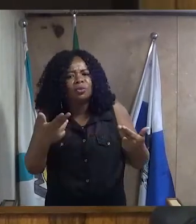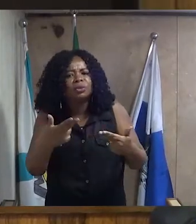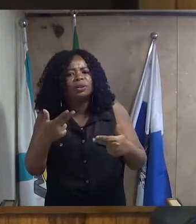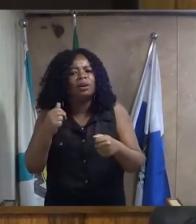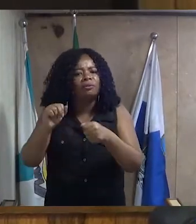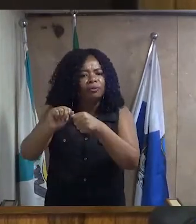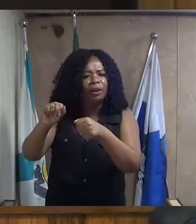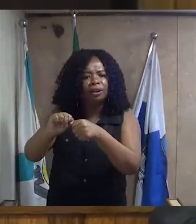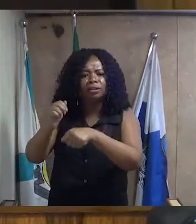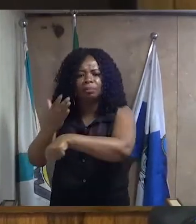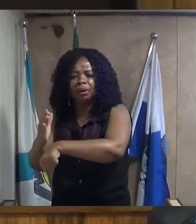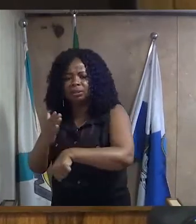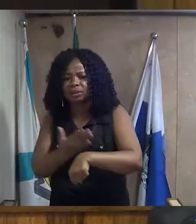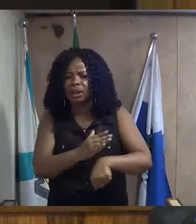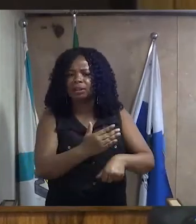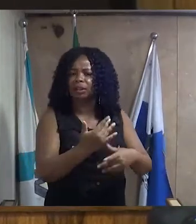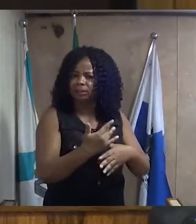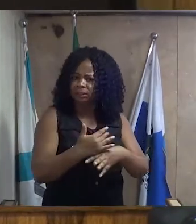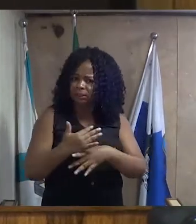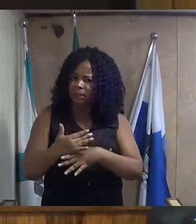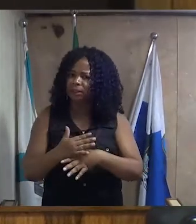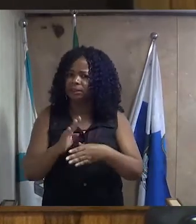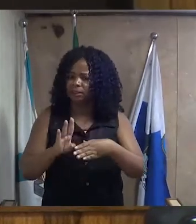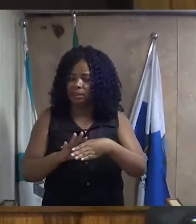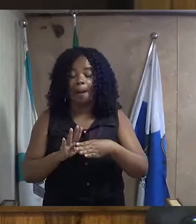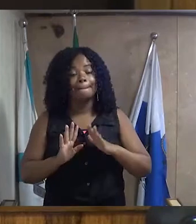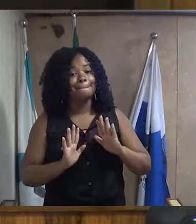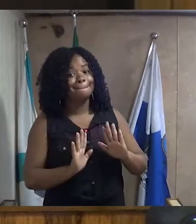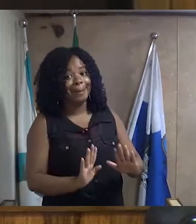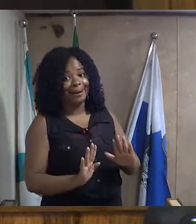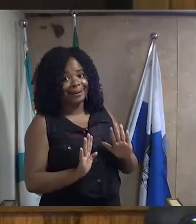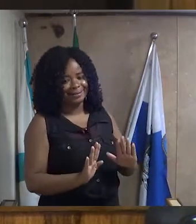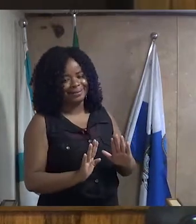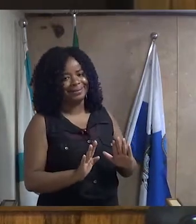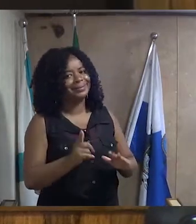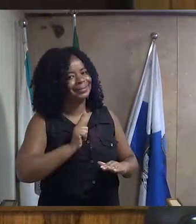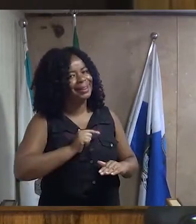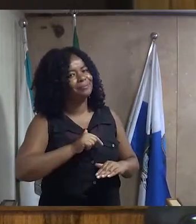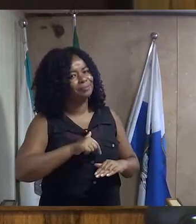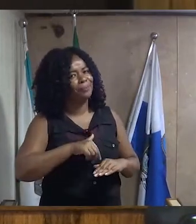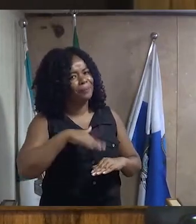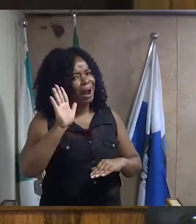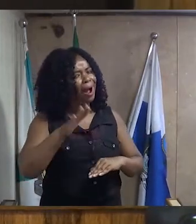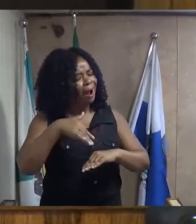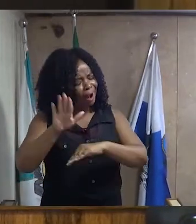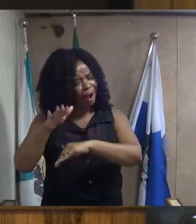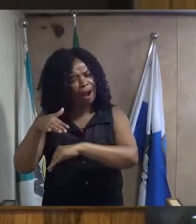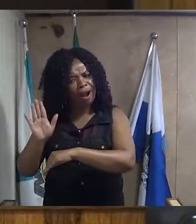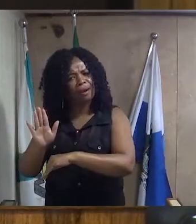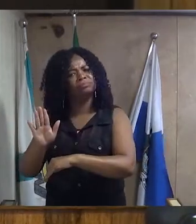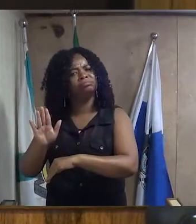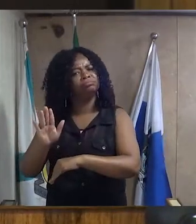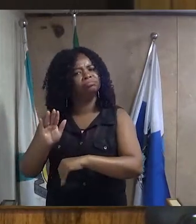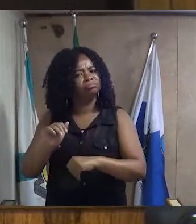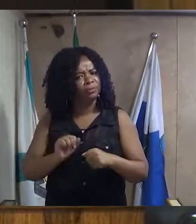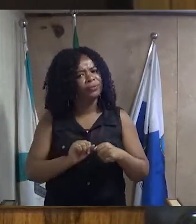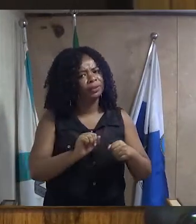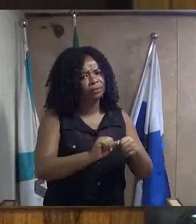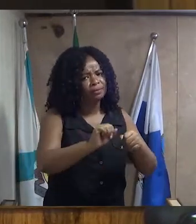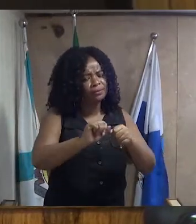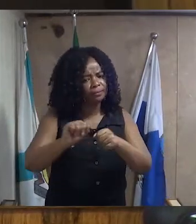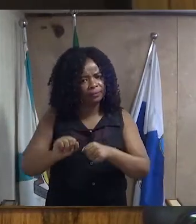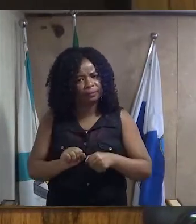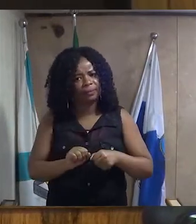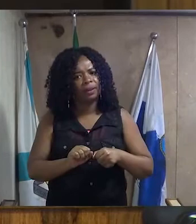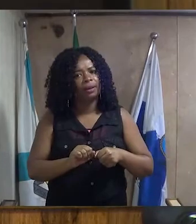cidade. Mas ainda, doutor Maurício, temos muito que ser feito. E